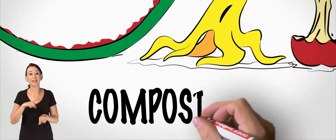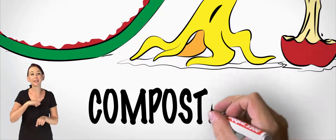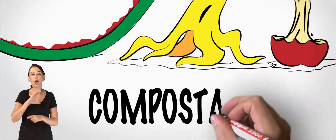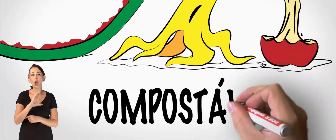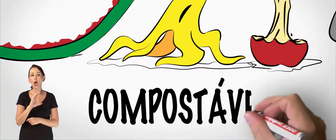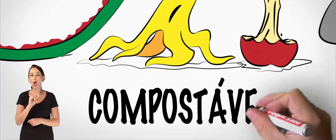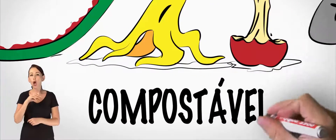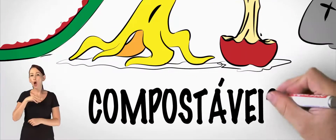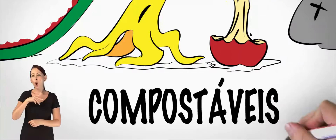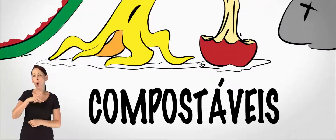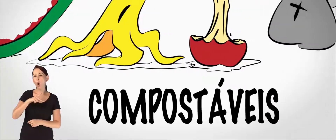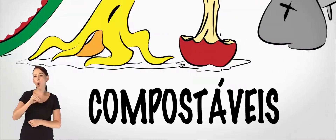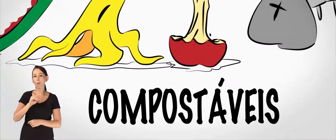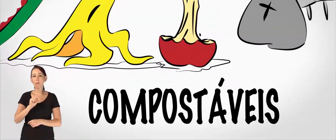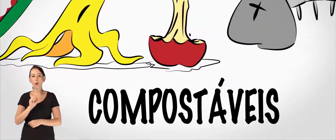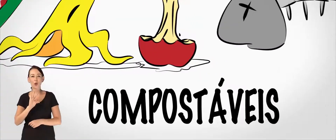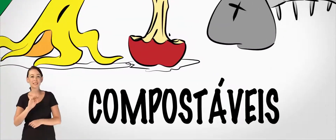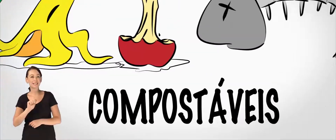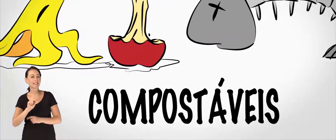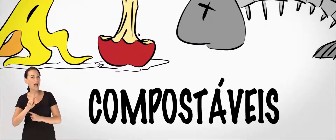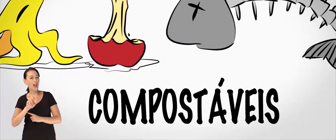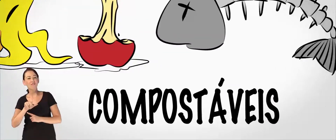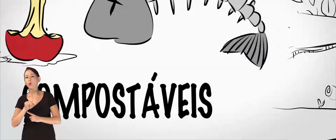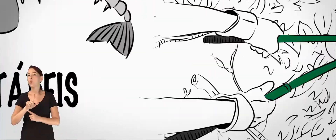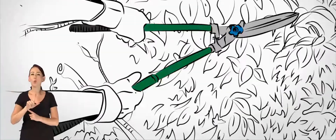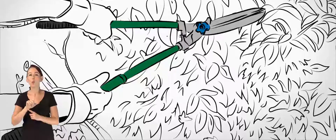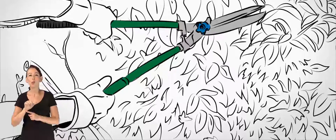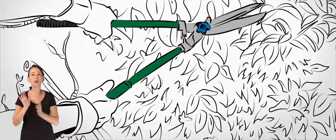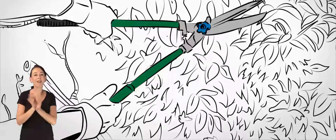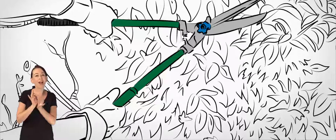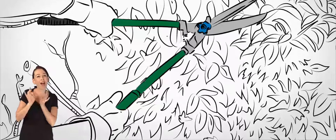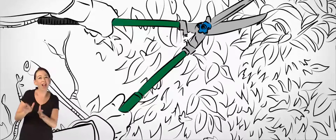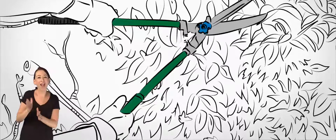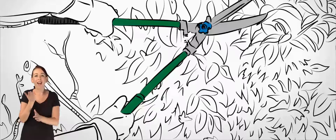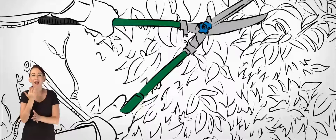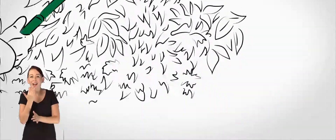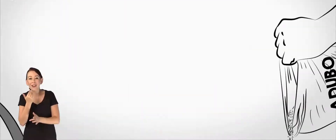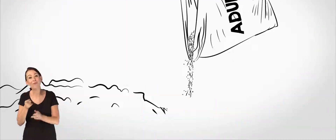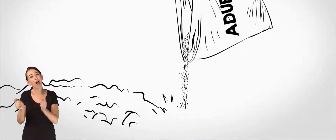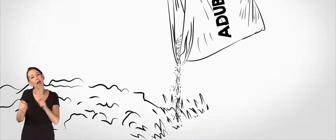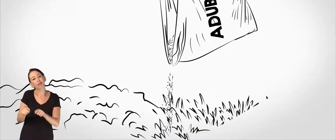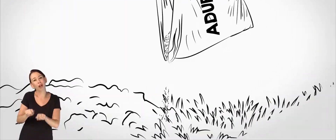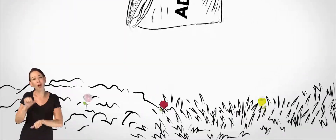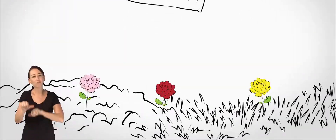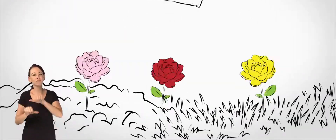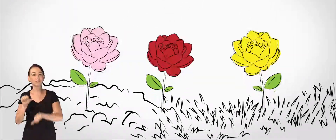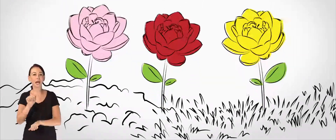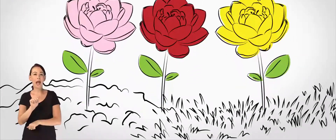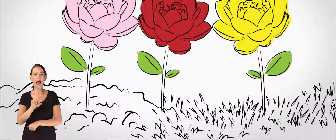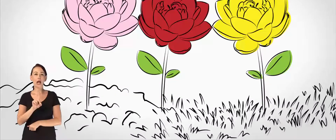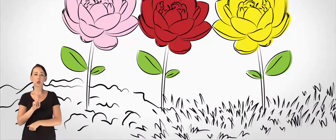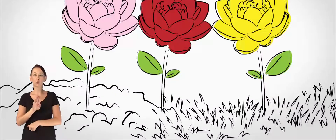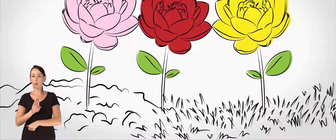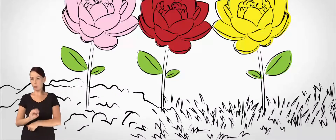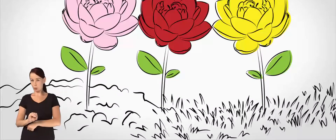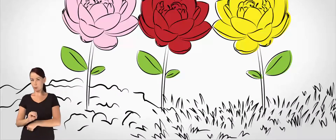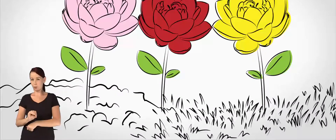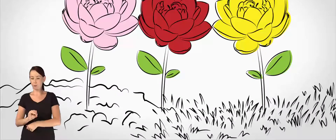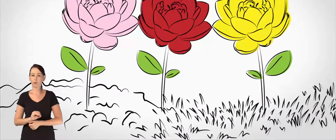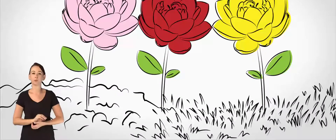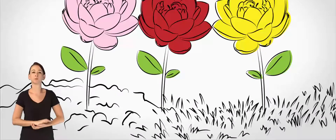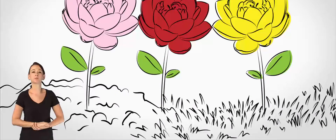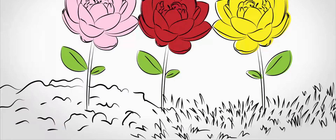Temos ainda os compostáveis, resíduos alimentares e de jardinagem que podem ser transformados em